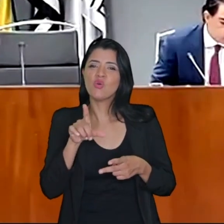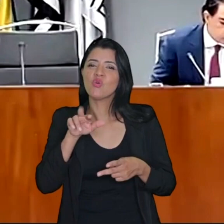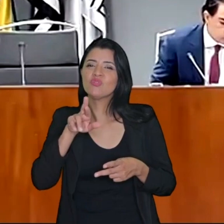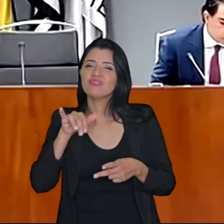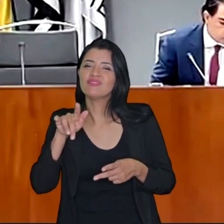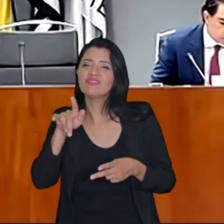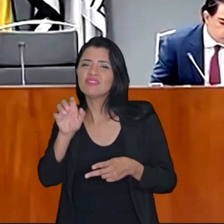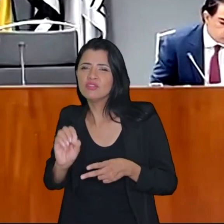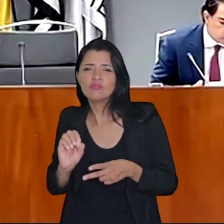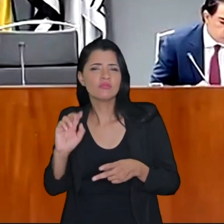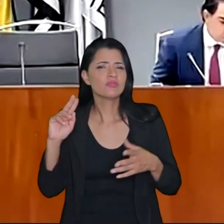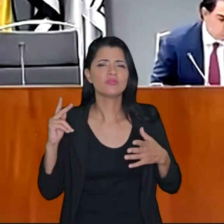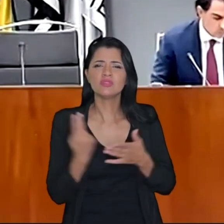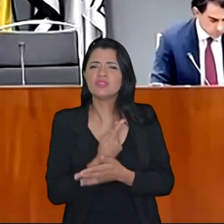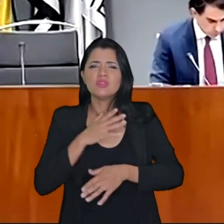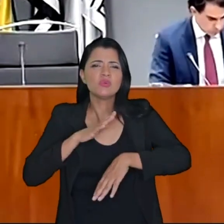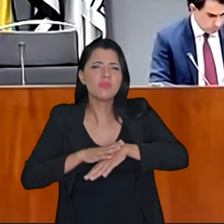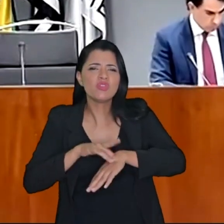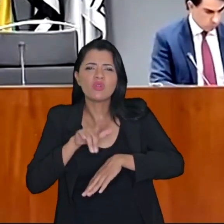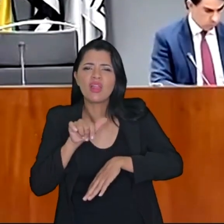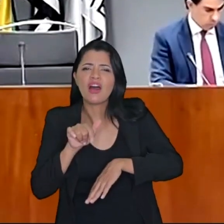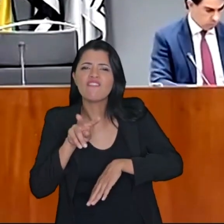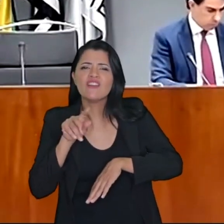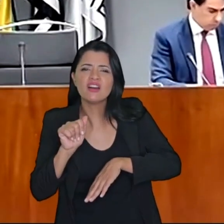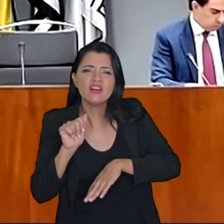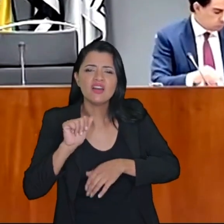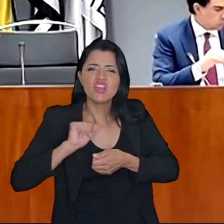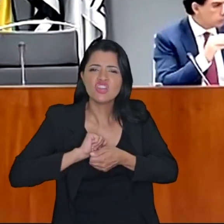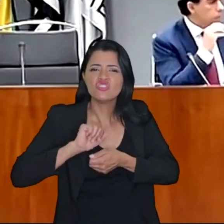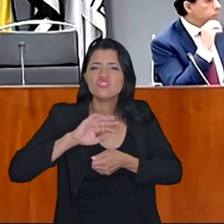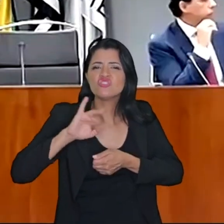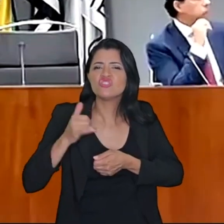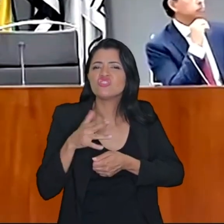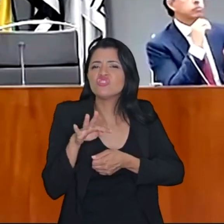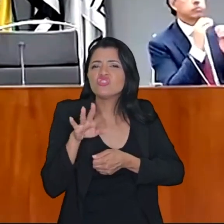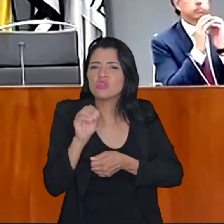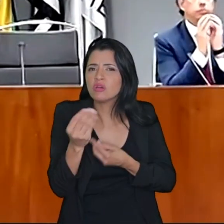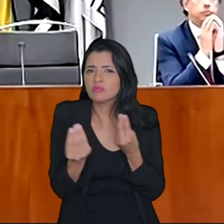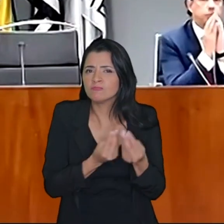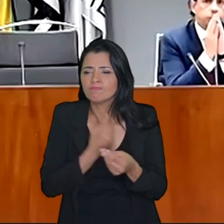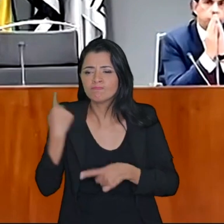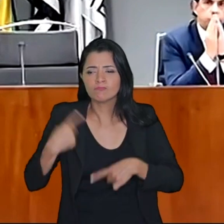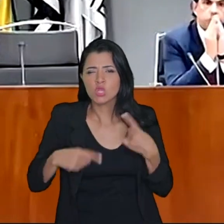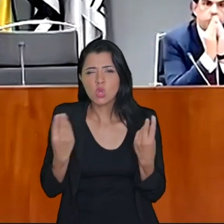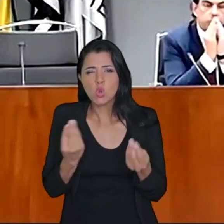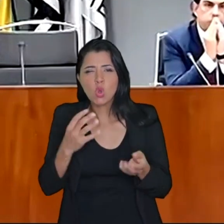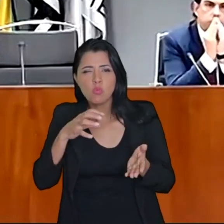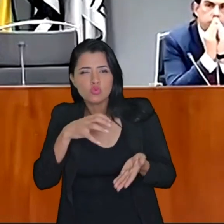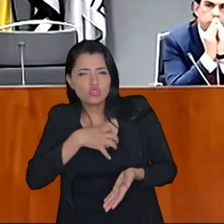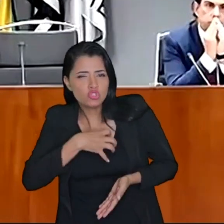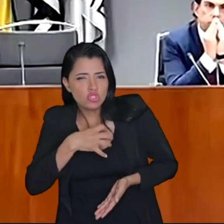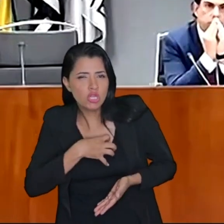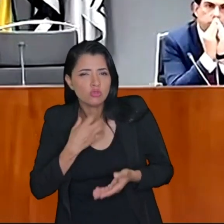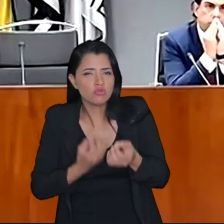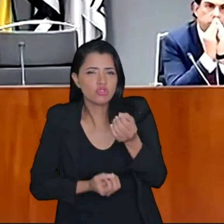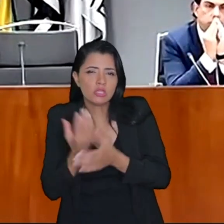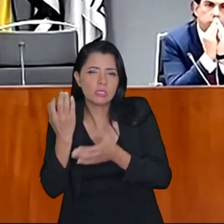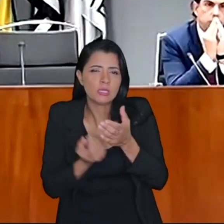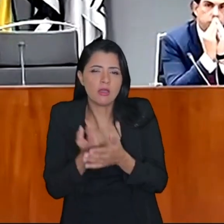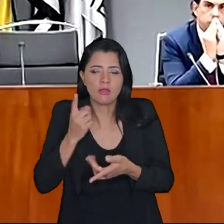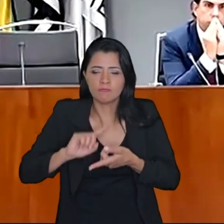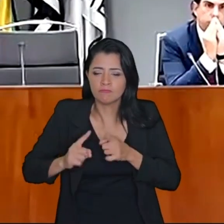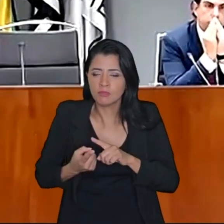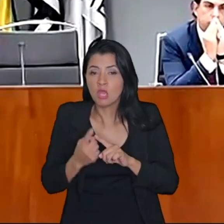em especial no âmbito da Operação Lava Jato, e isso é algo que a gente tem que discutir, com a forma de elaborar as colaborações. Em regra, eu vou fazer um acordo